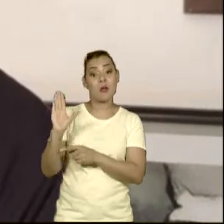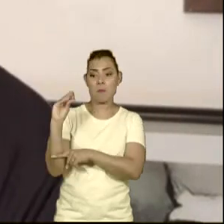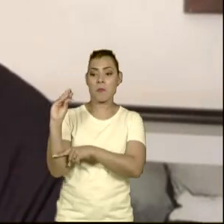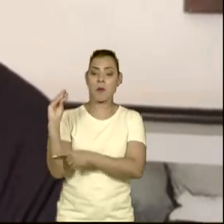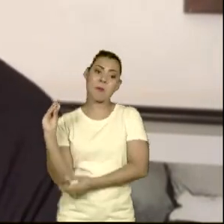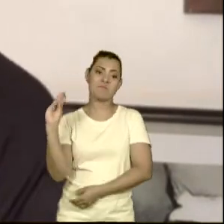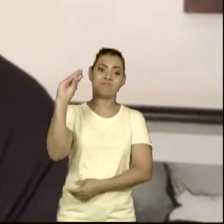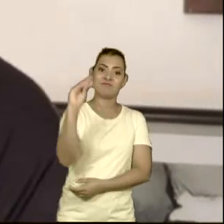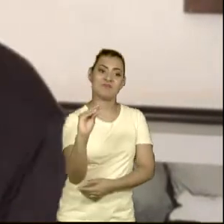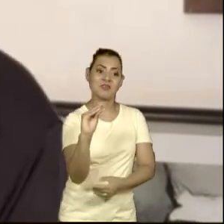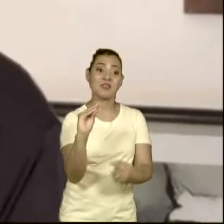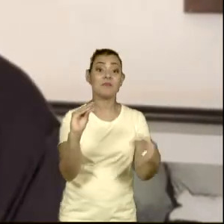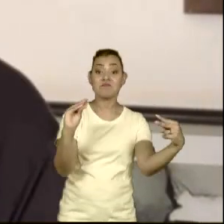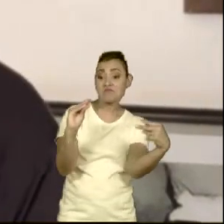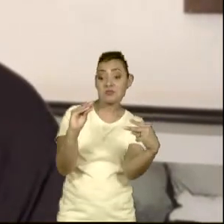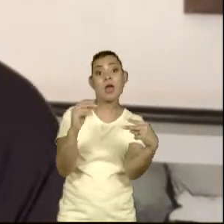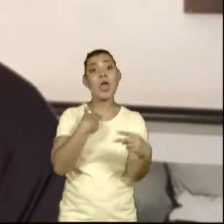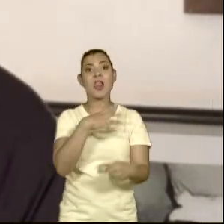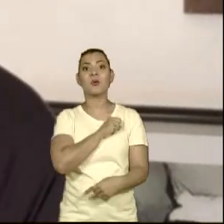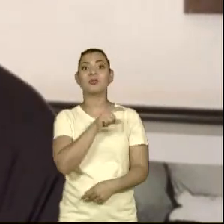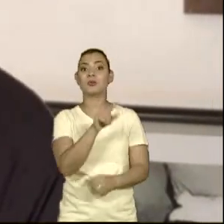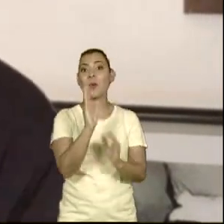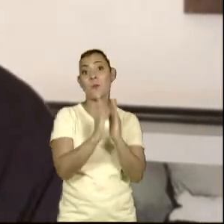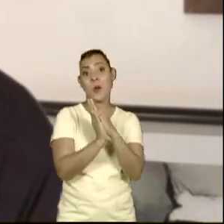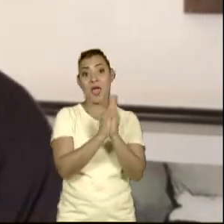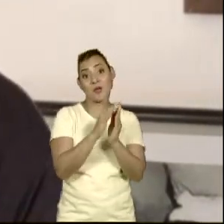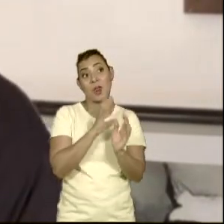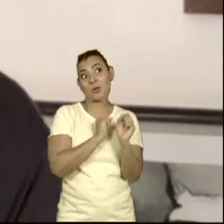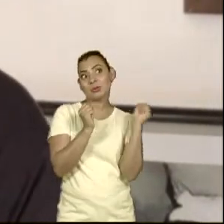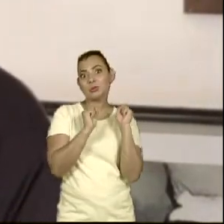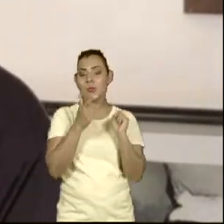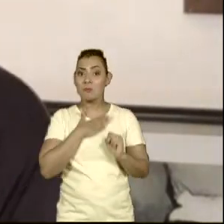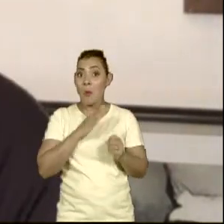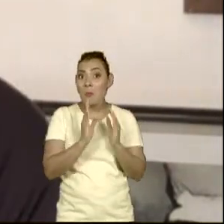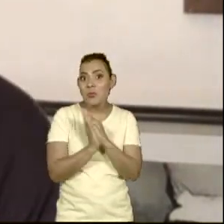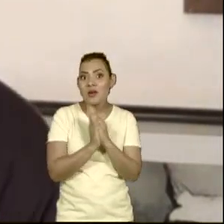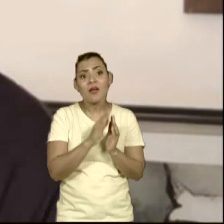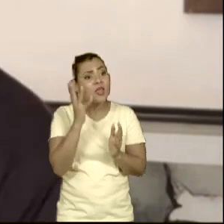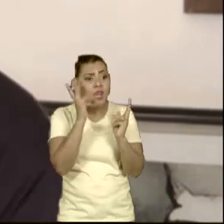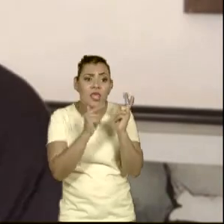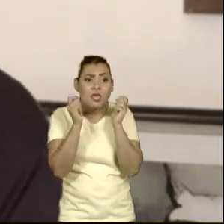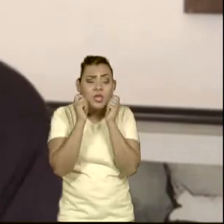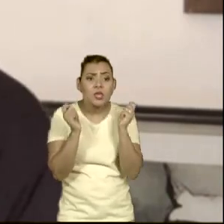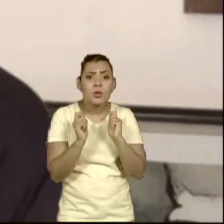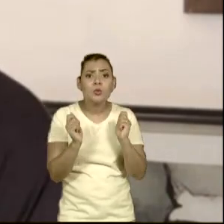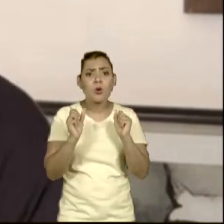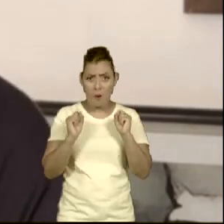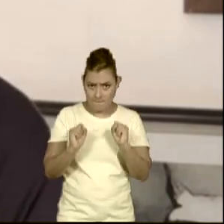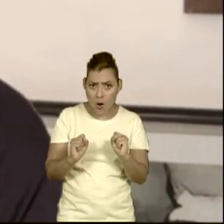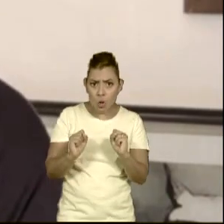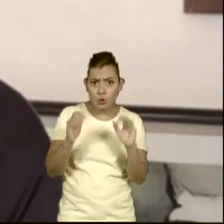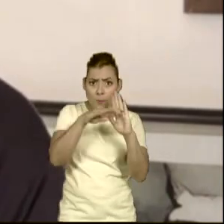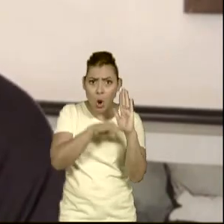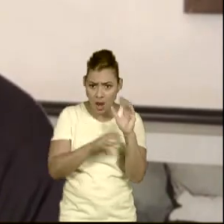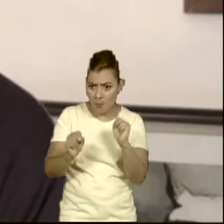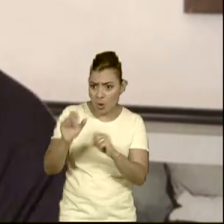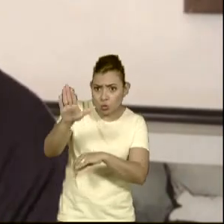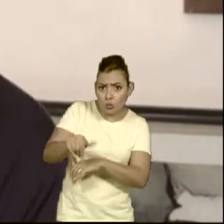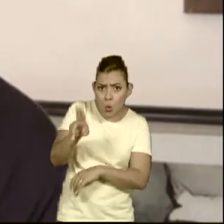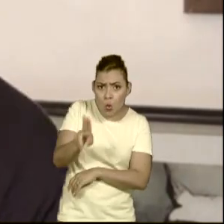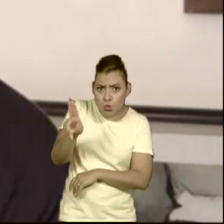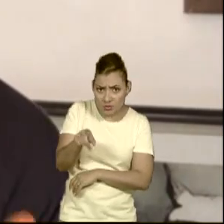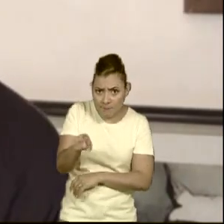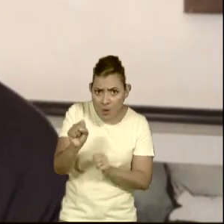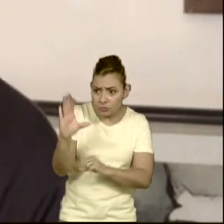ela. A Memélia gostou do boneco, amou o boneco. E ela falou, que lindo, que lindo, deixa eu colocar no programa. Agora,